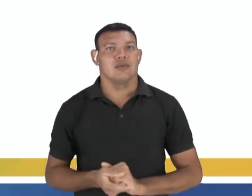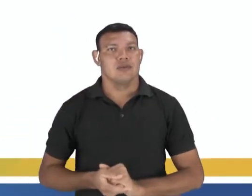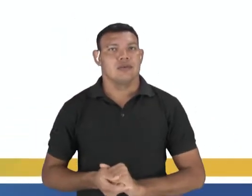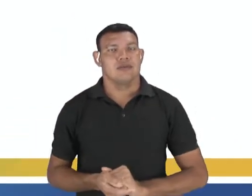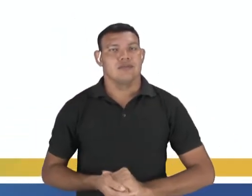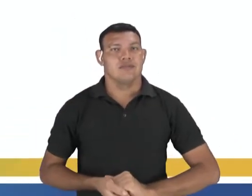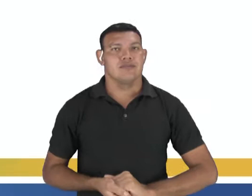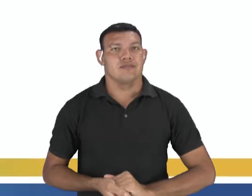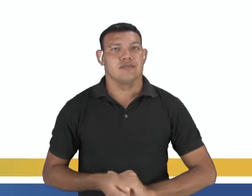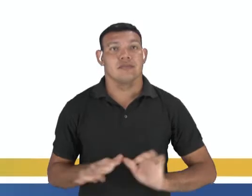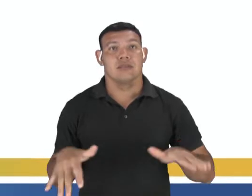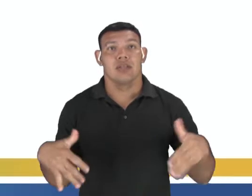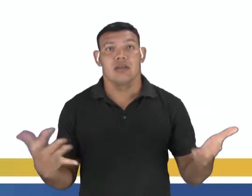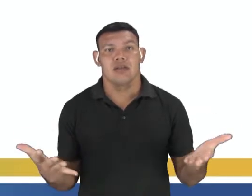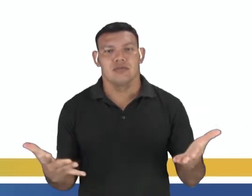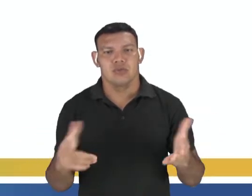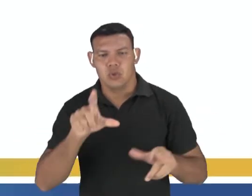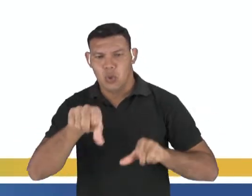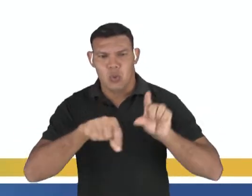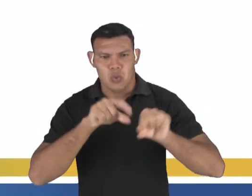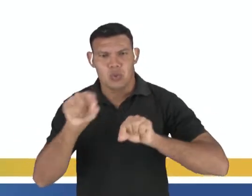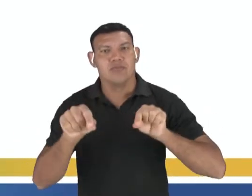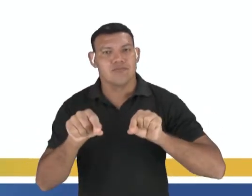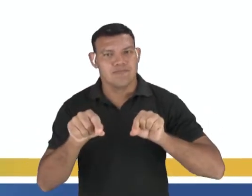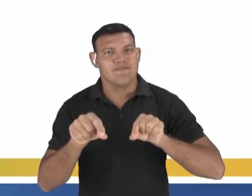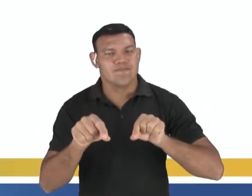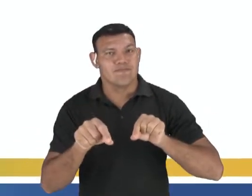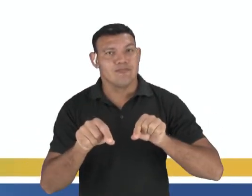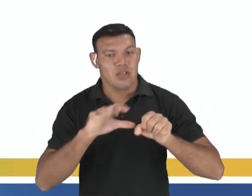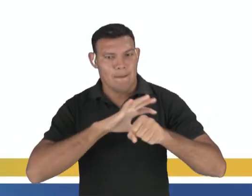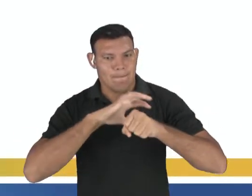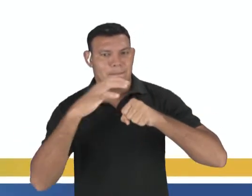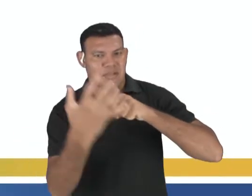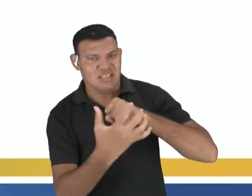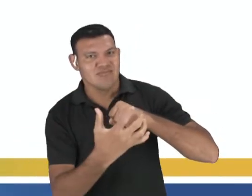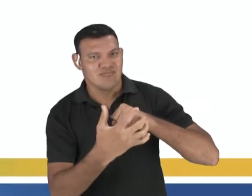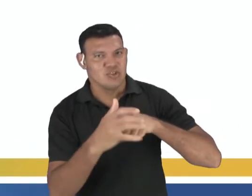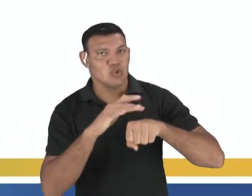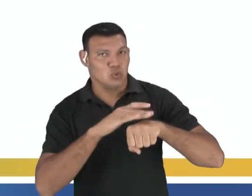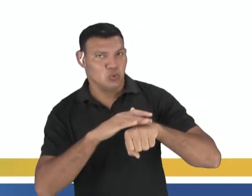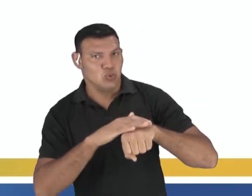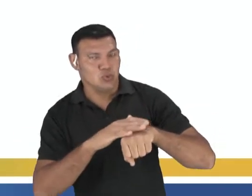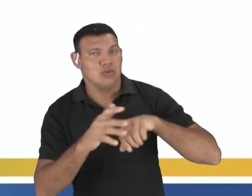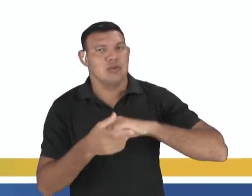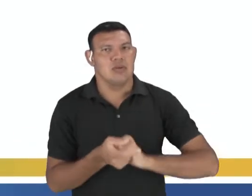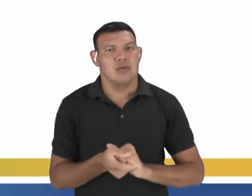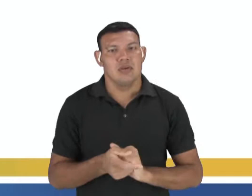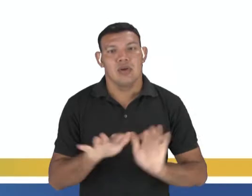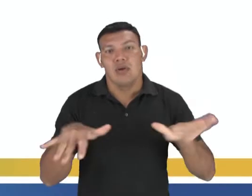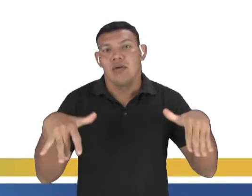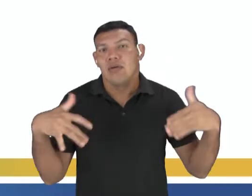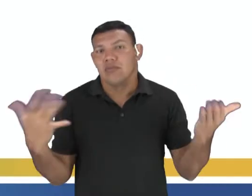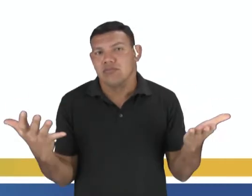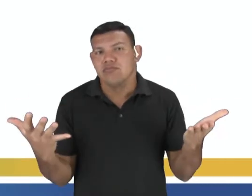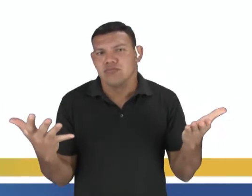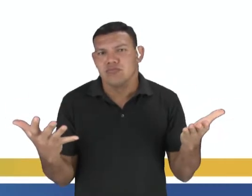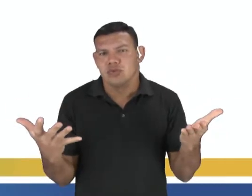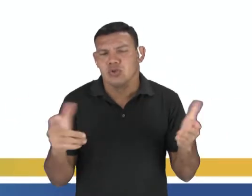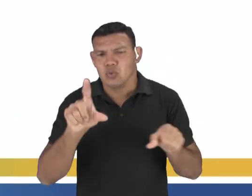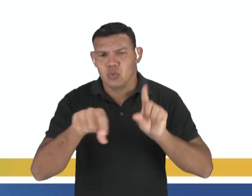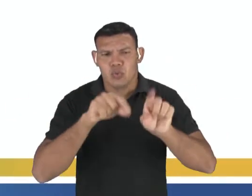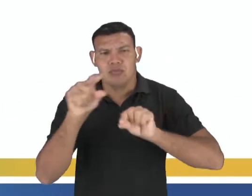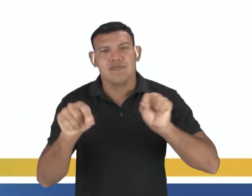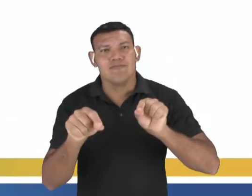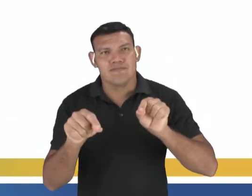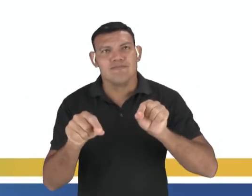Manaus. E aí ele vai escolher um paciente com Covid do hospital e eu quero saber qual é a probabilidade desse paciente escolhido